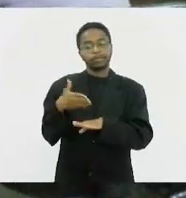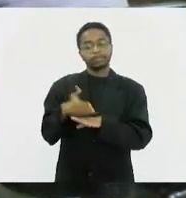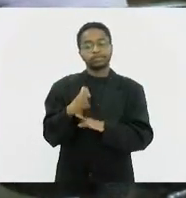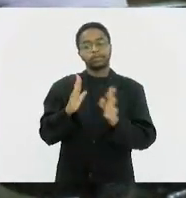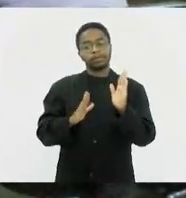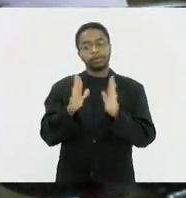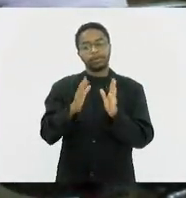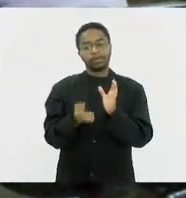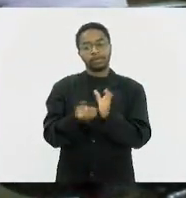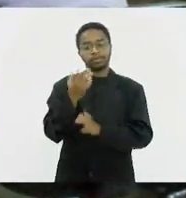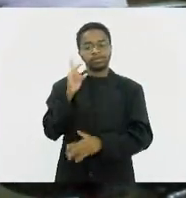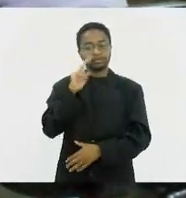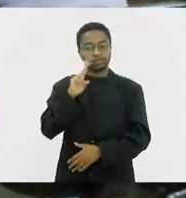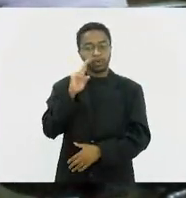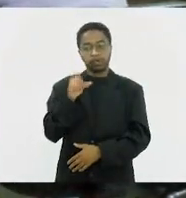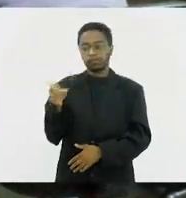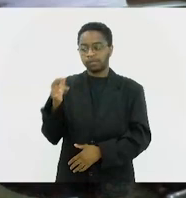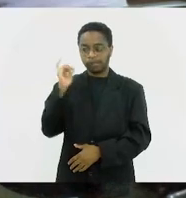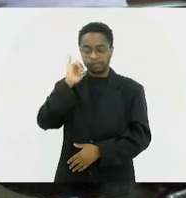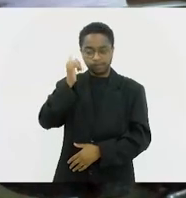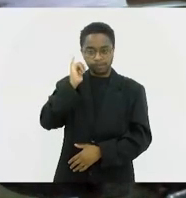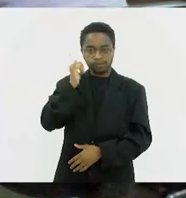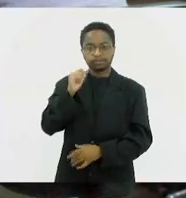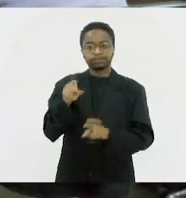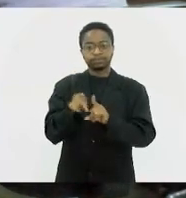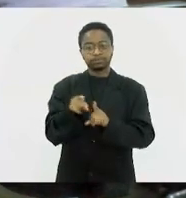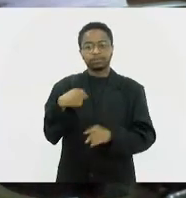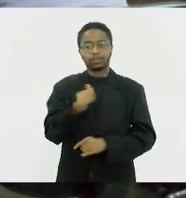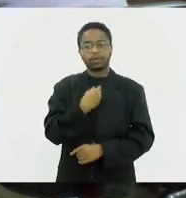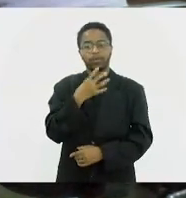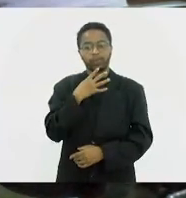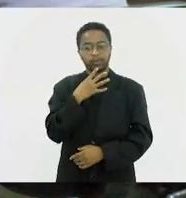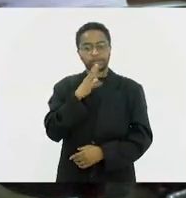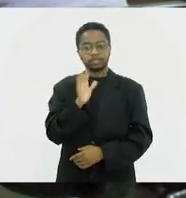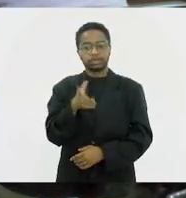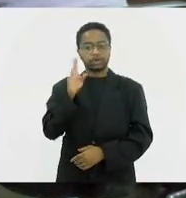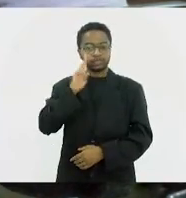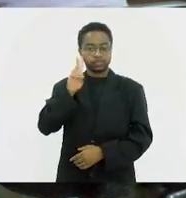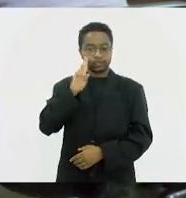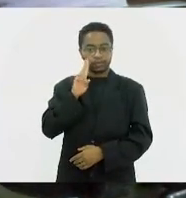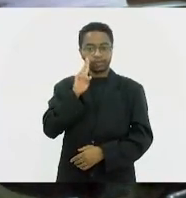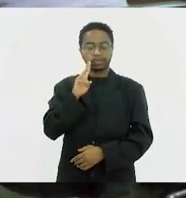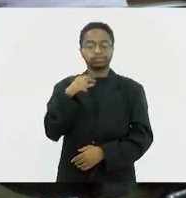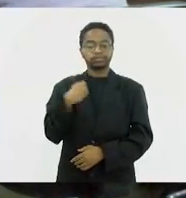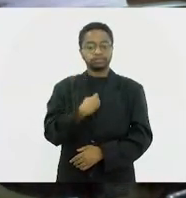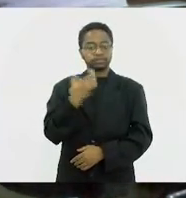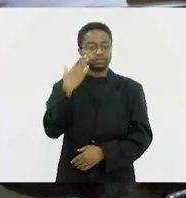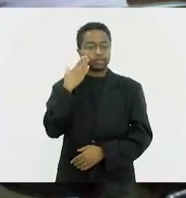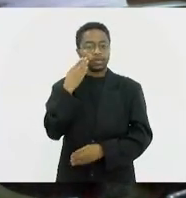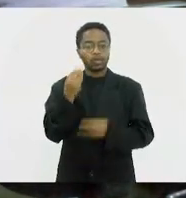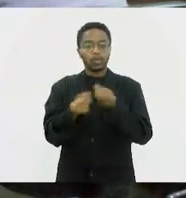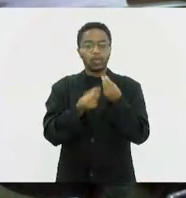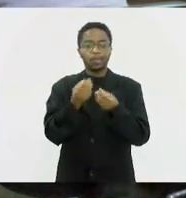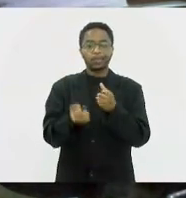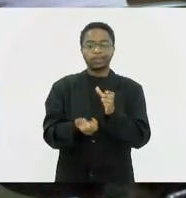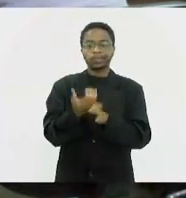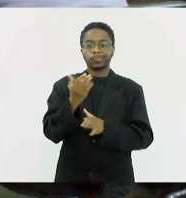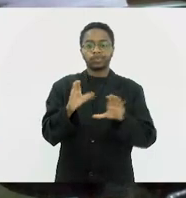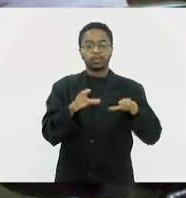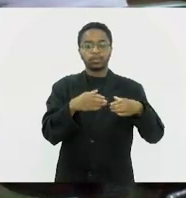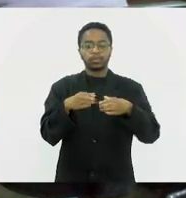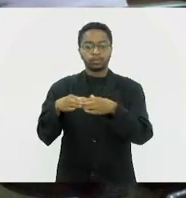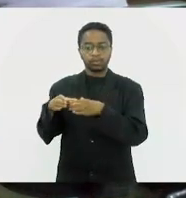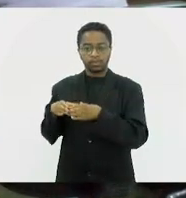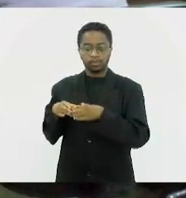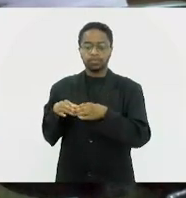Dessa história que vocês contaram, a gente conhece muito bem essa história de como surgiu esses grupos todos, a ISMEL,